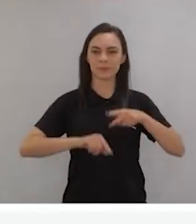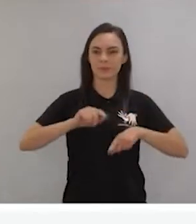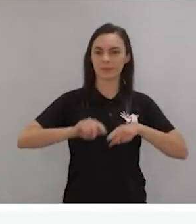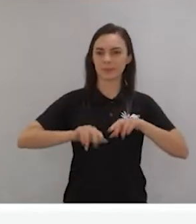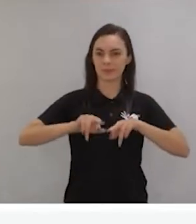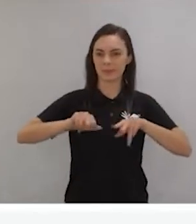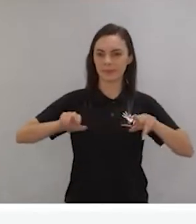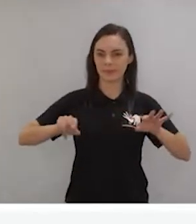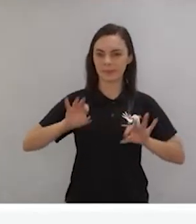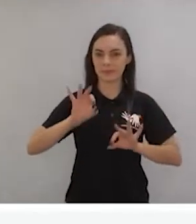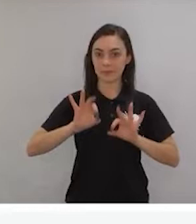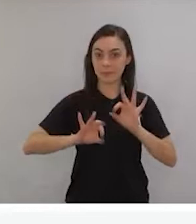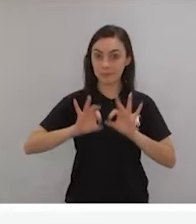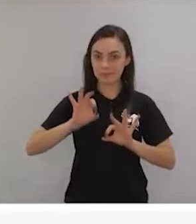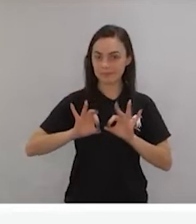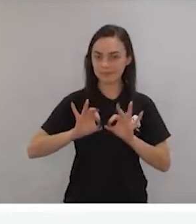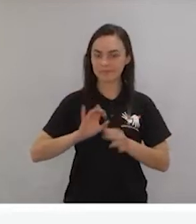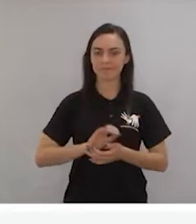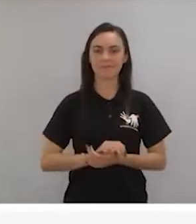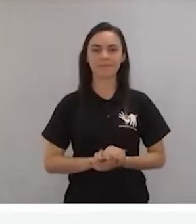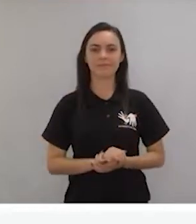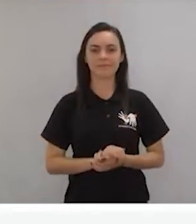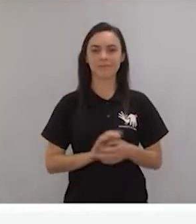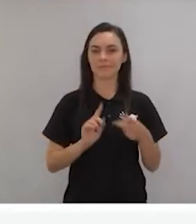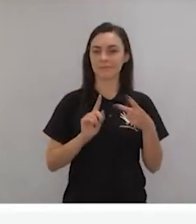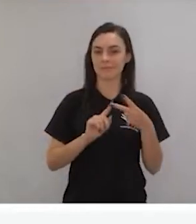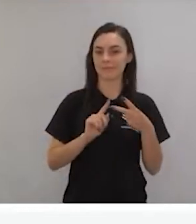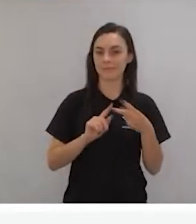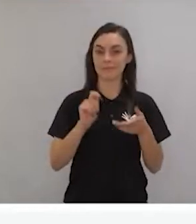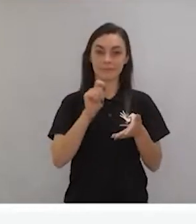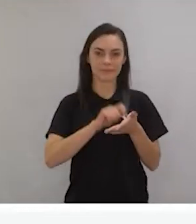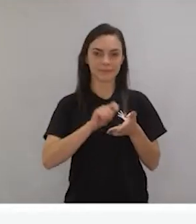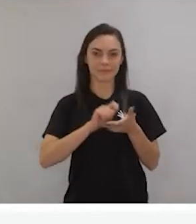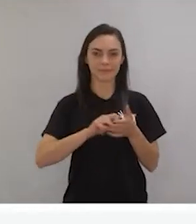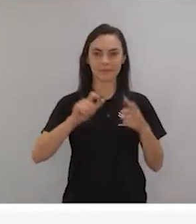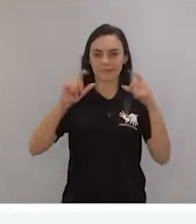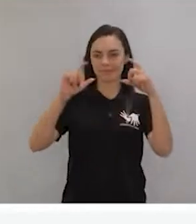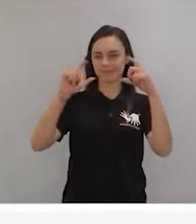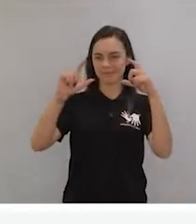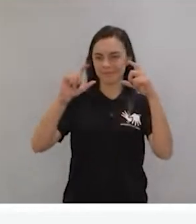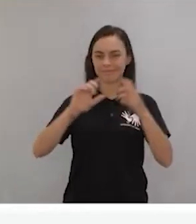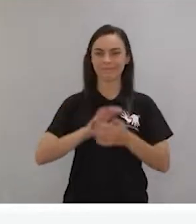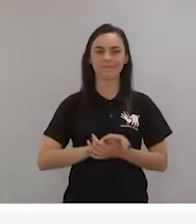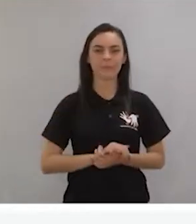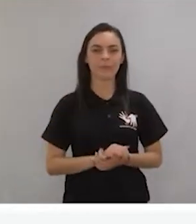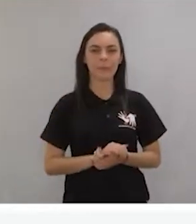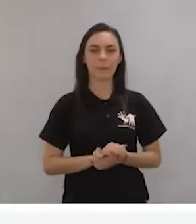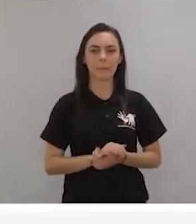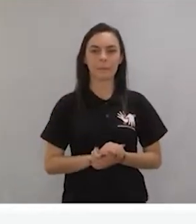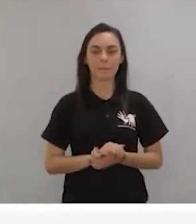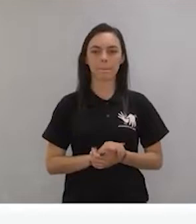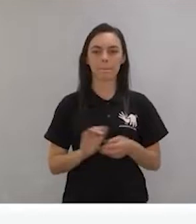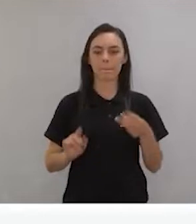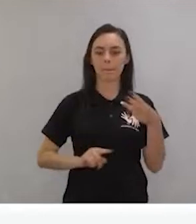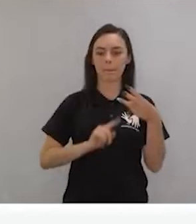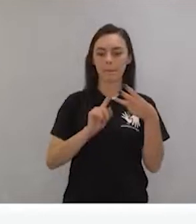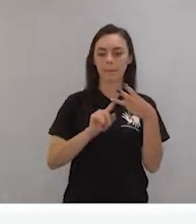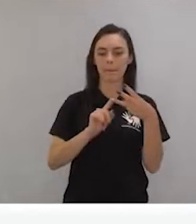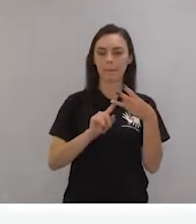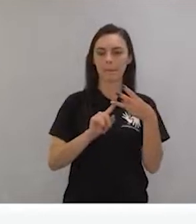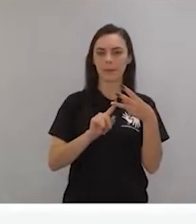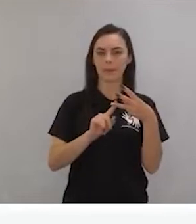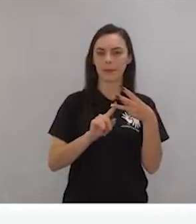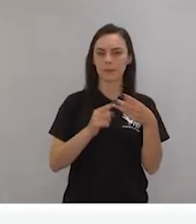nossos materiais, organizar lá. Vamos fazer o cabeçalho no nosso caderno. Vamos fazer